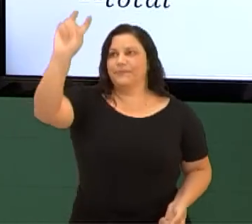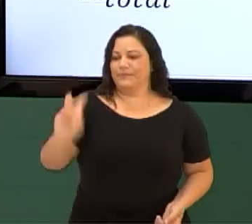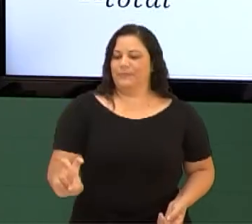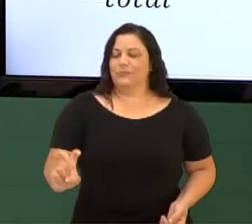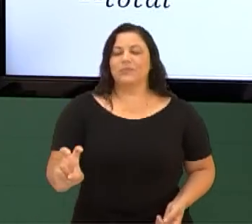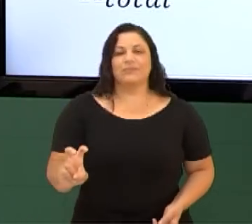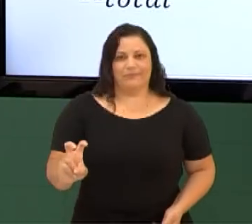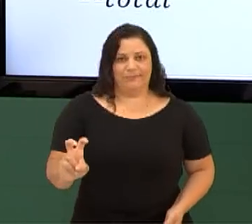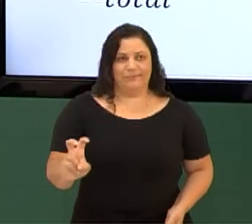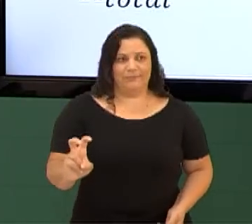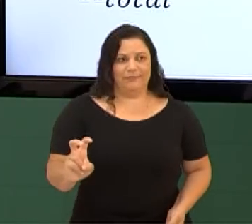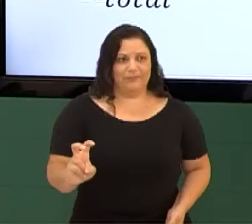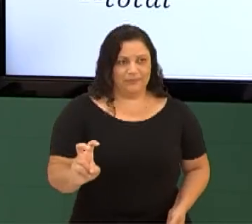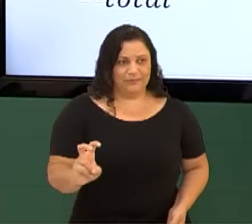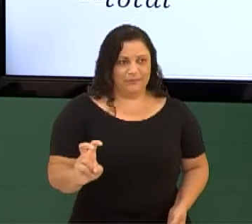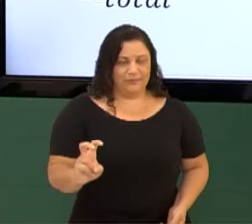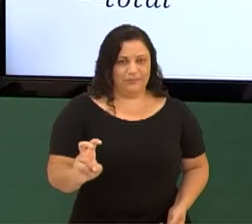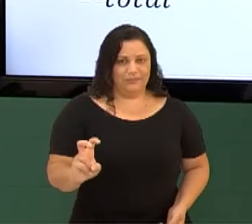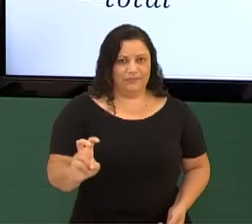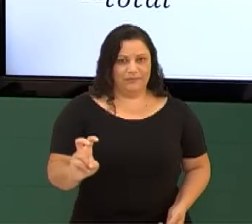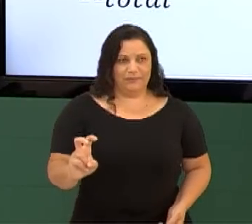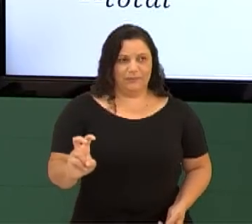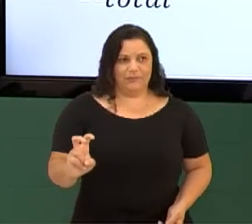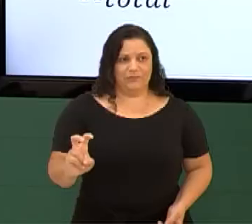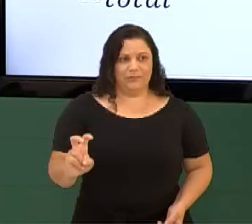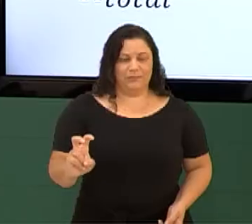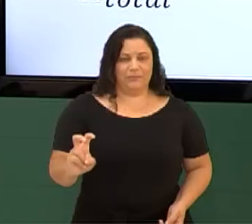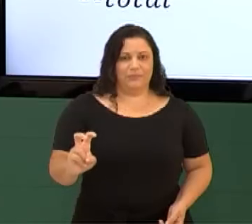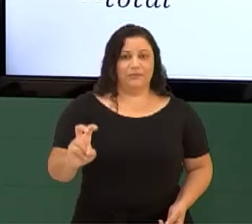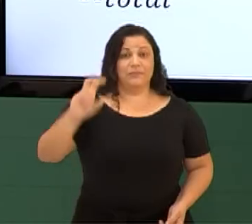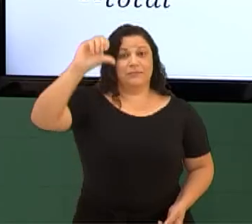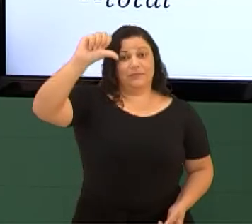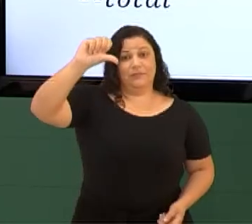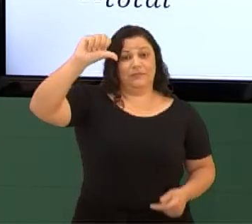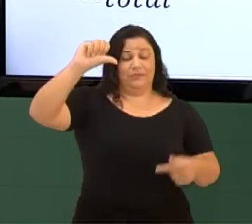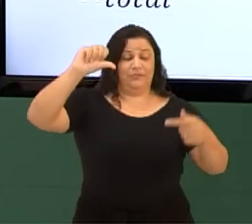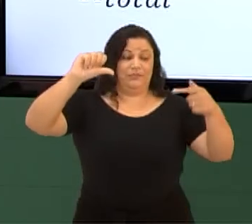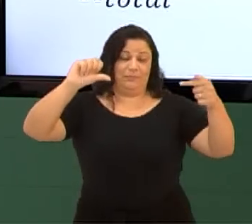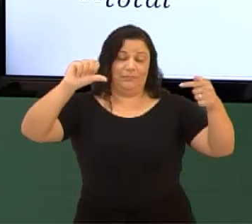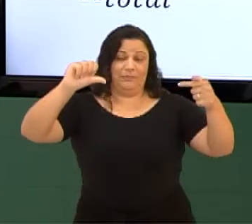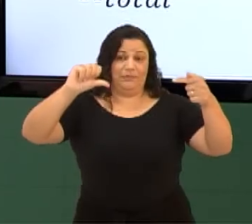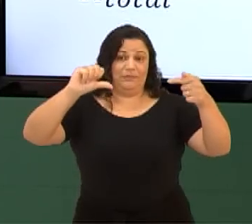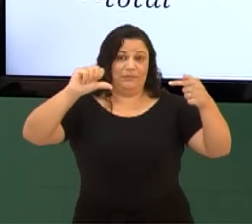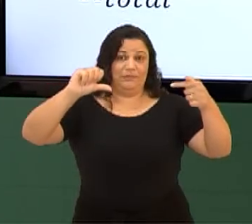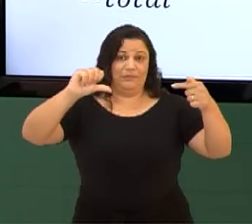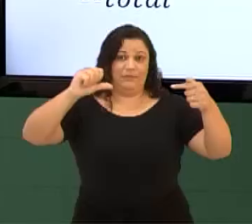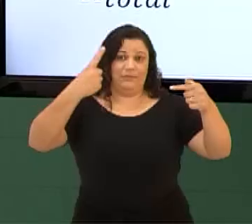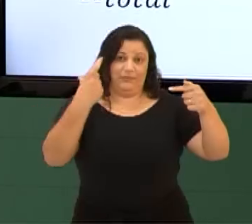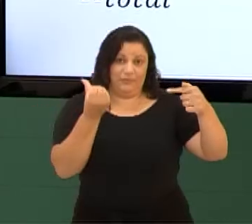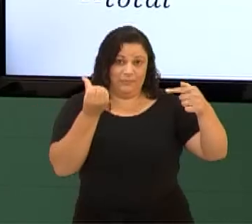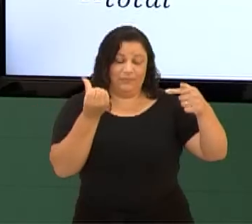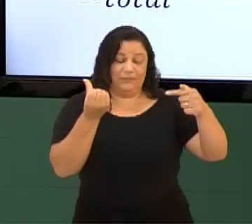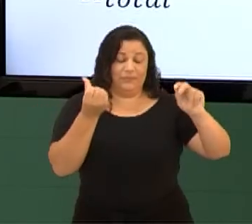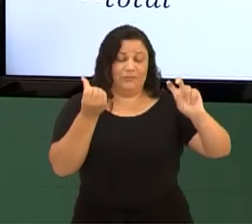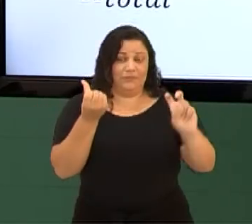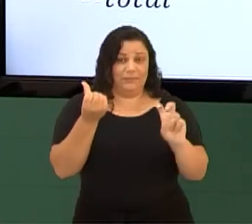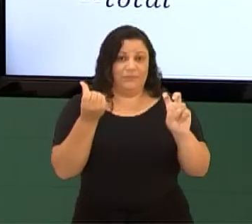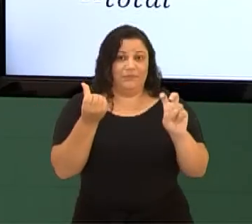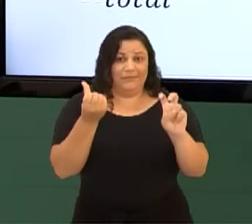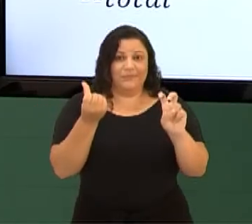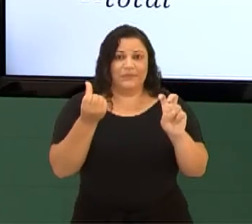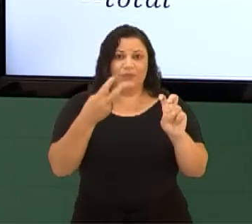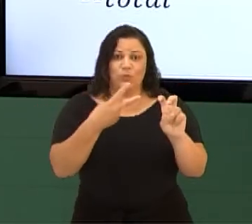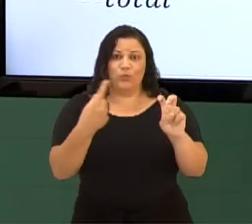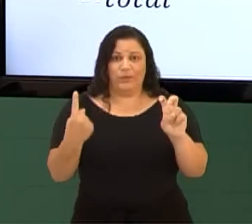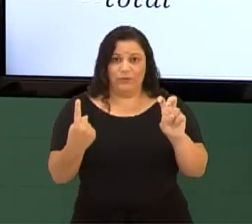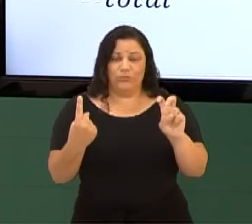0, 5. 9 mais 7, 16. 16 mais 5,